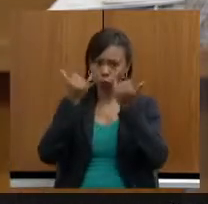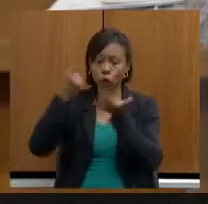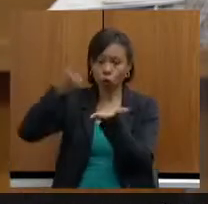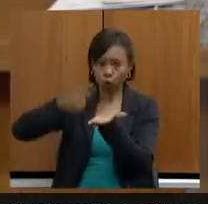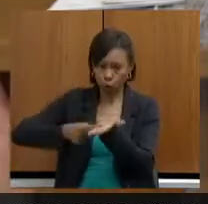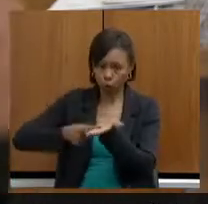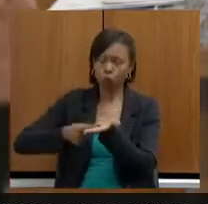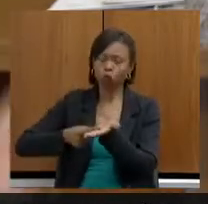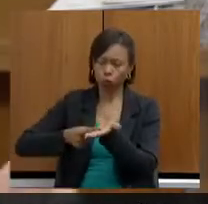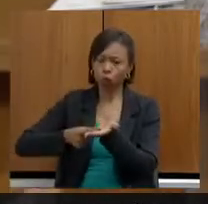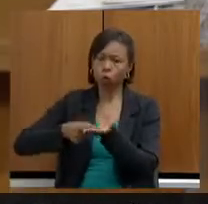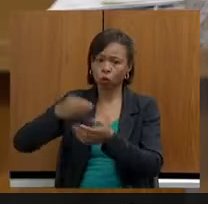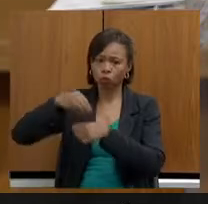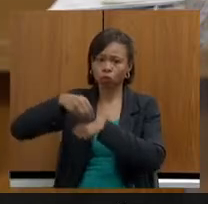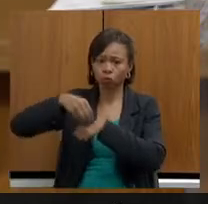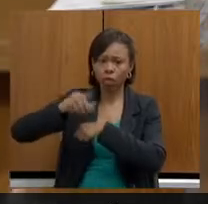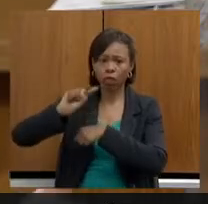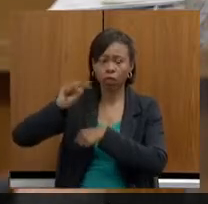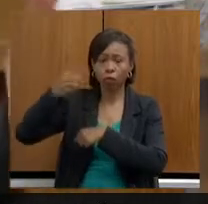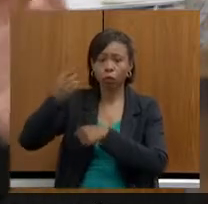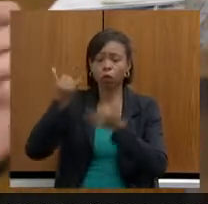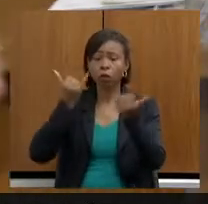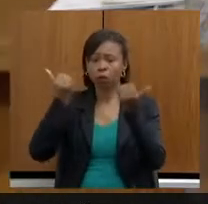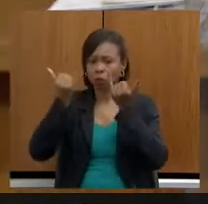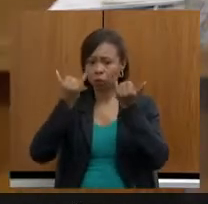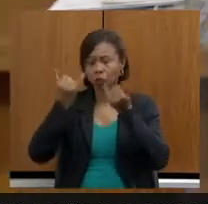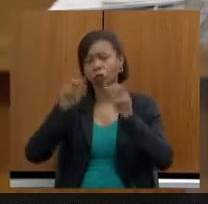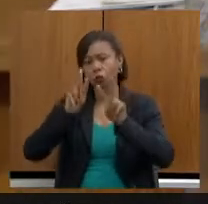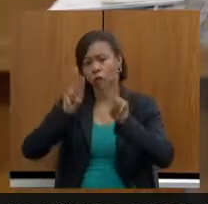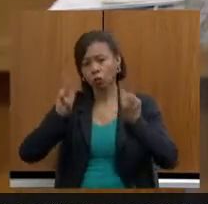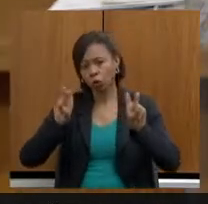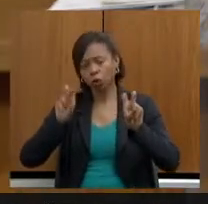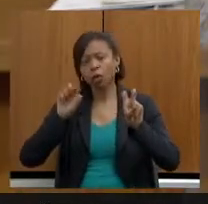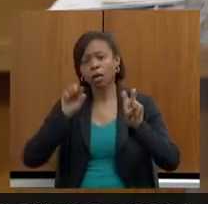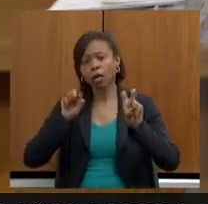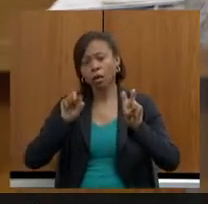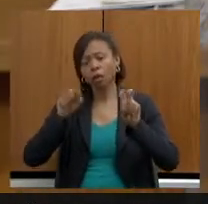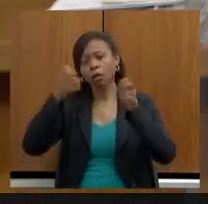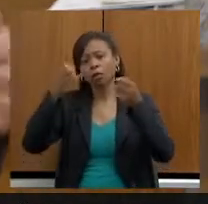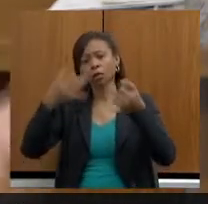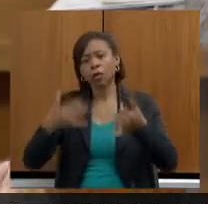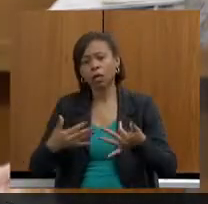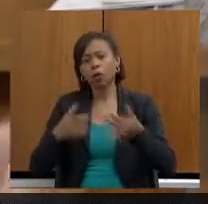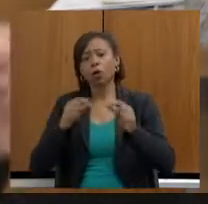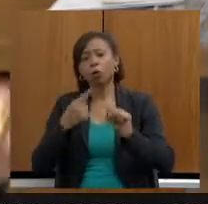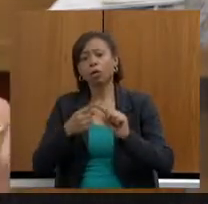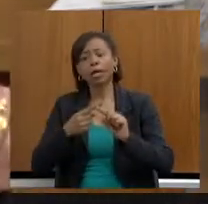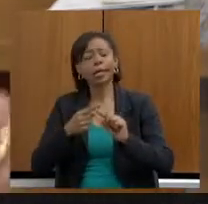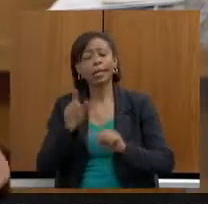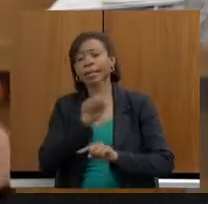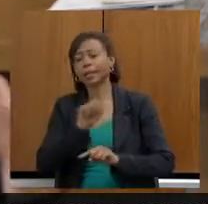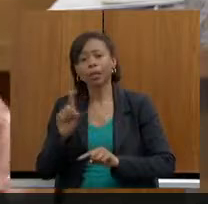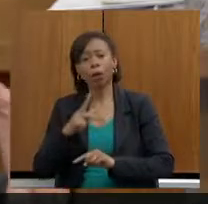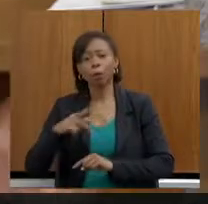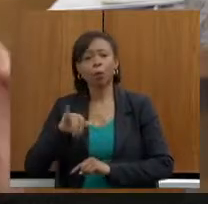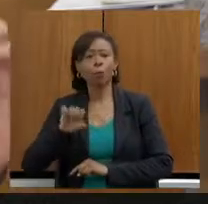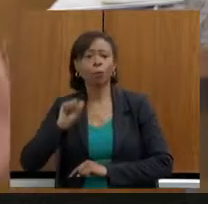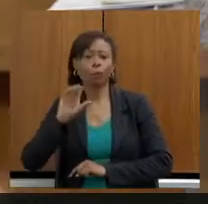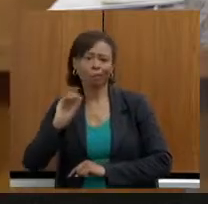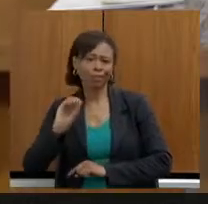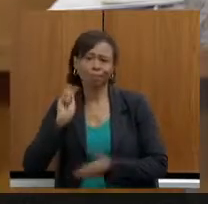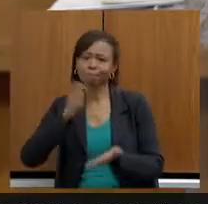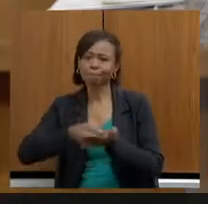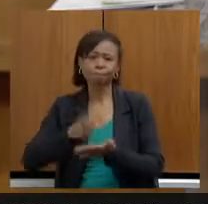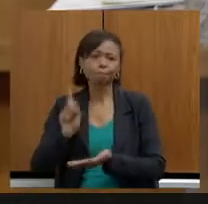compromisso com deputado de lhe mandar mais informações sobre essa essa interpretação do não cumprimento do piso né